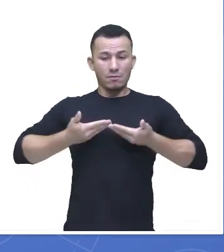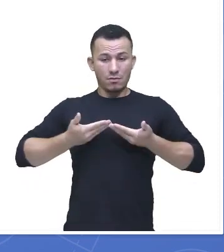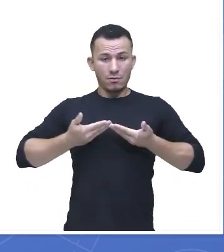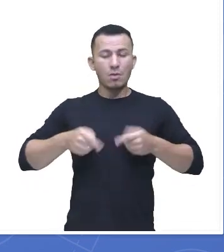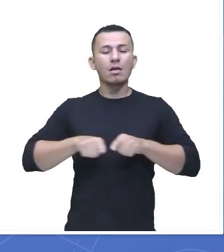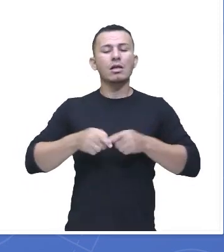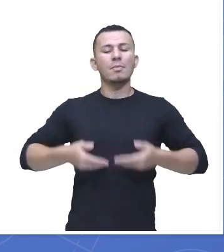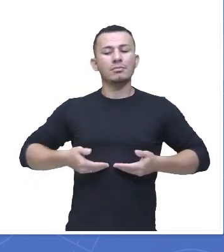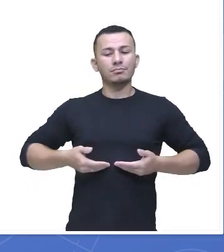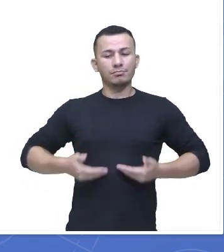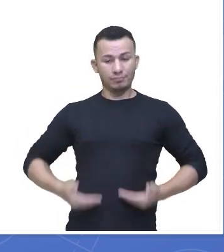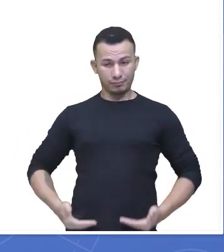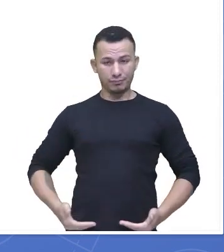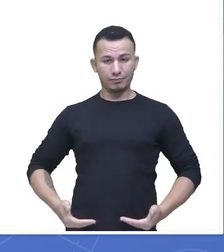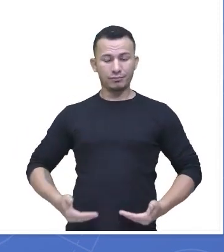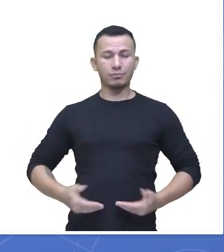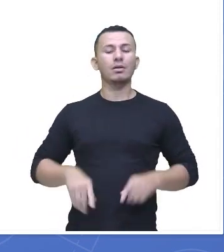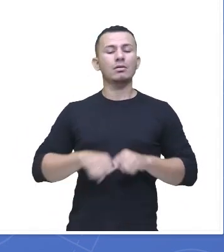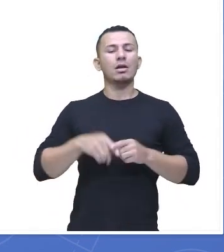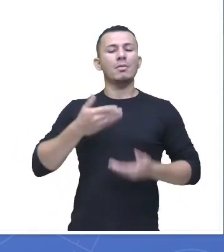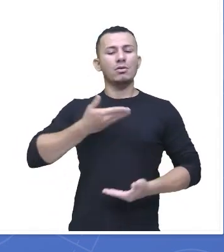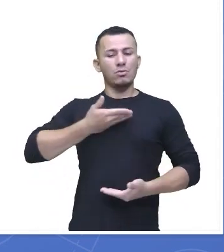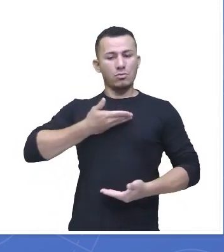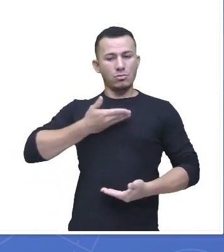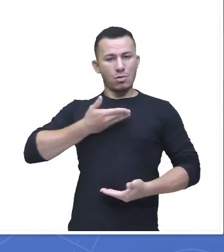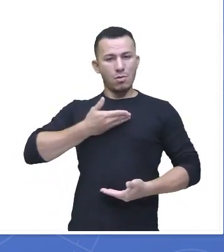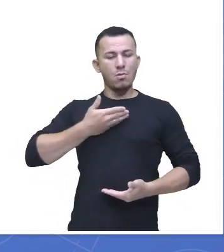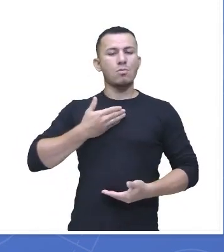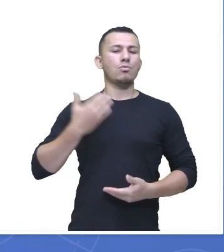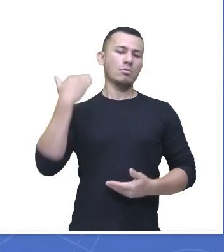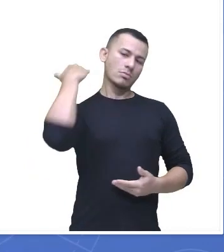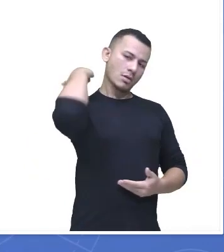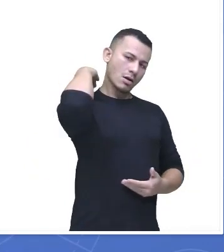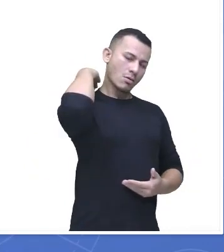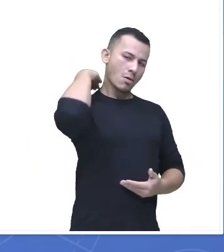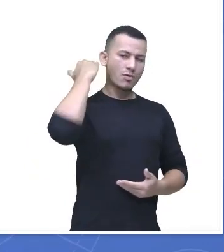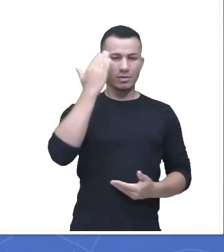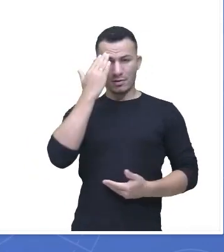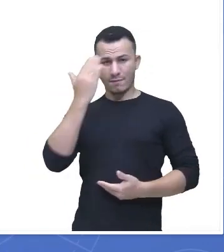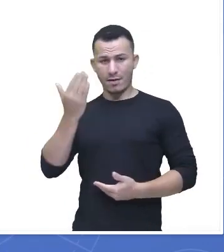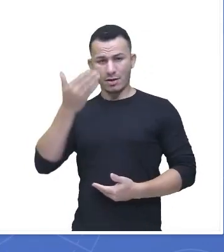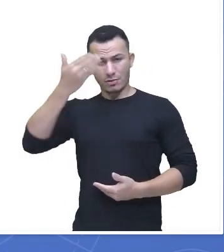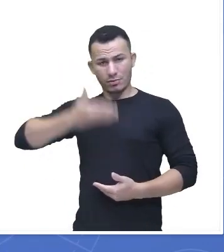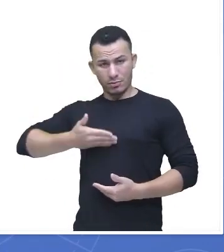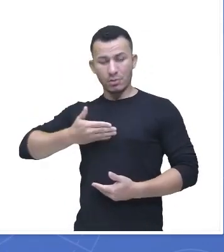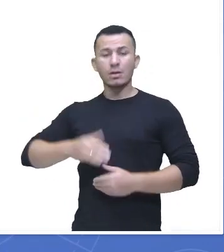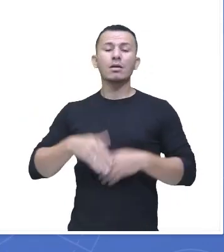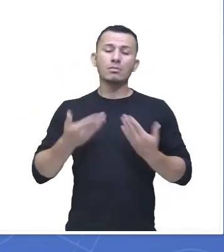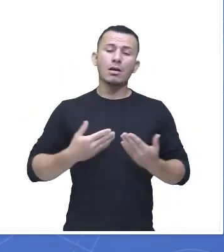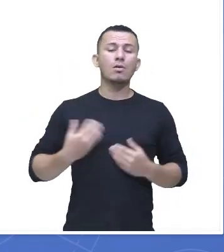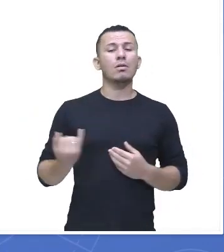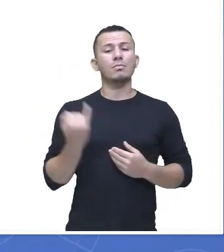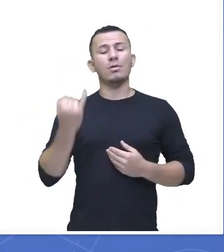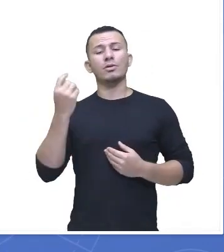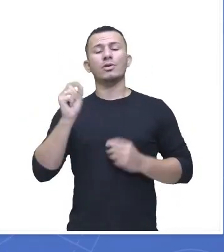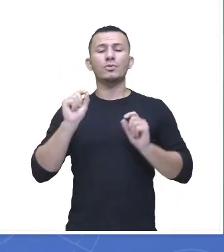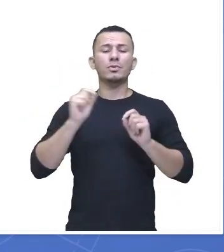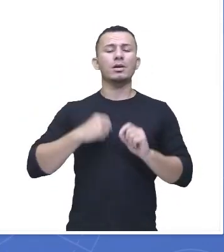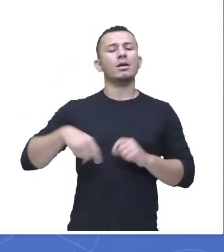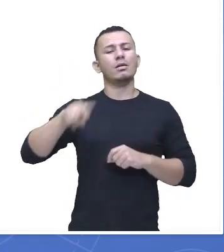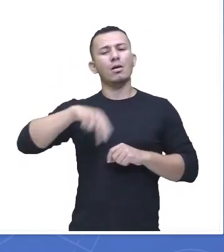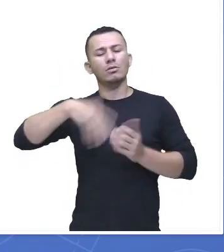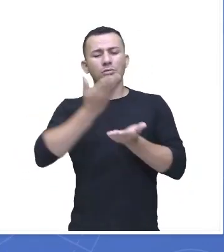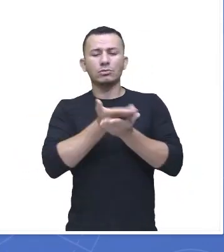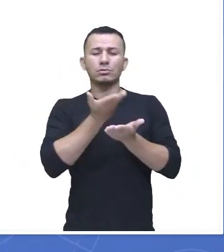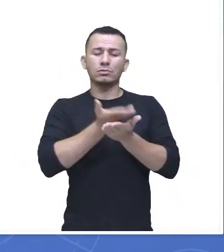dos inferiores, do tronco aqui na frente, da costa. O que é interessante? Que a gente fique revisando para que a